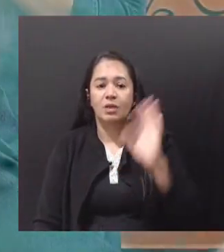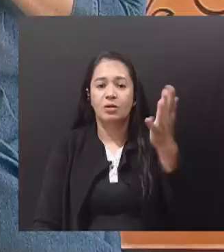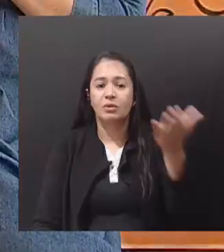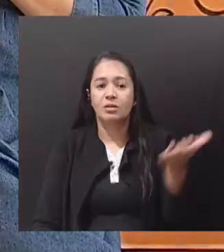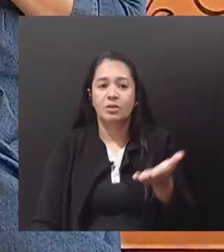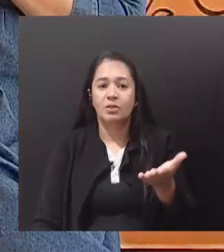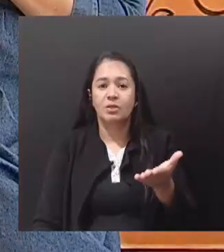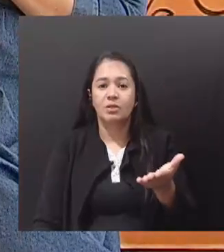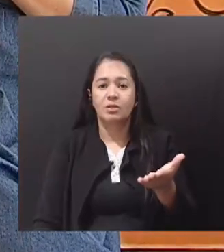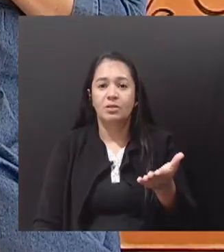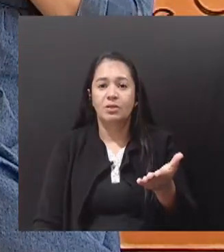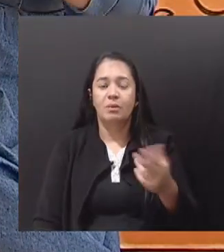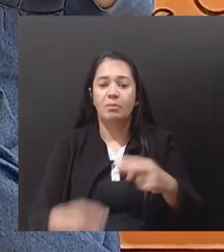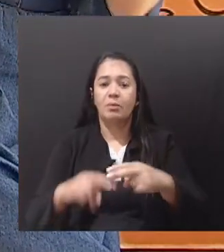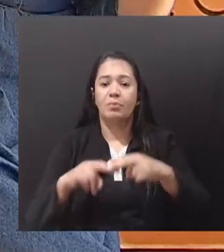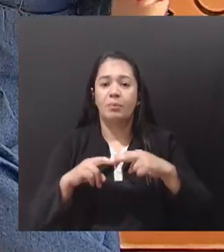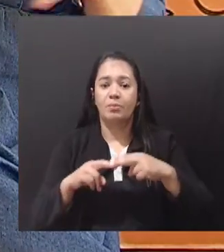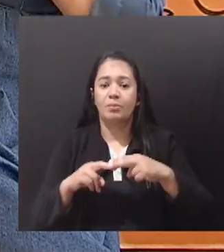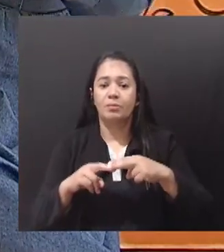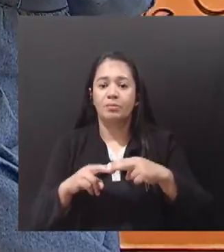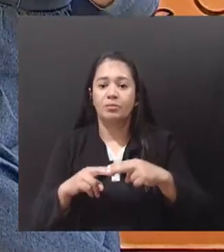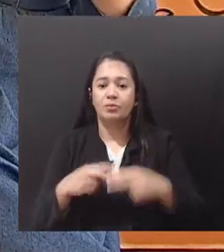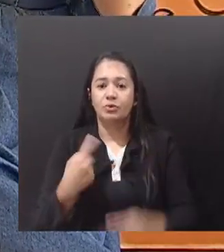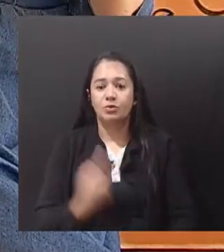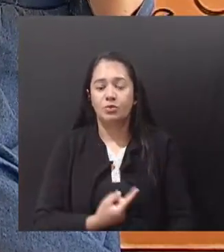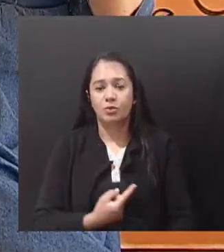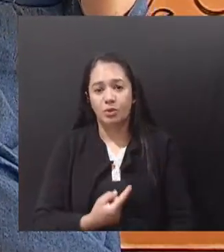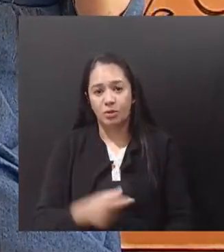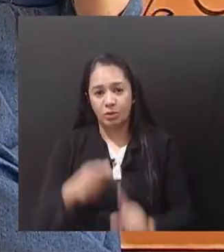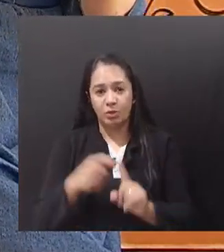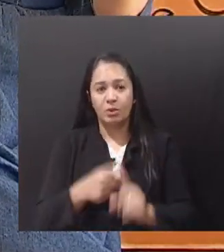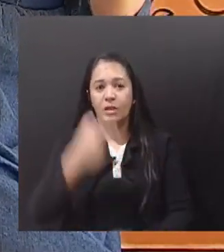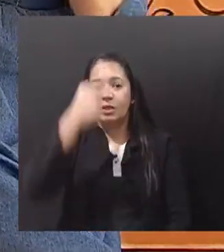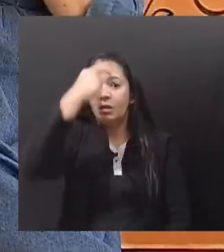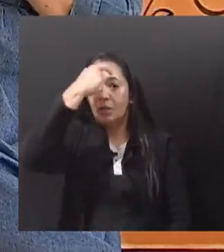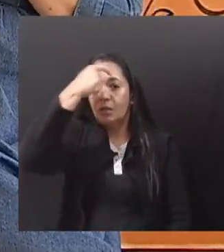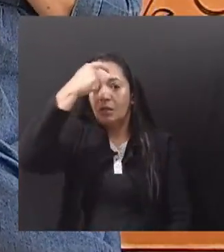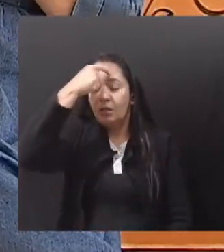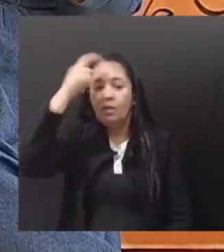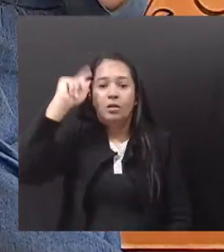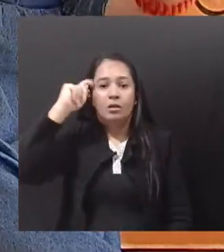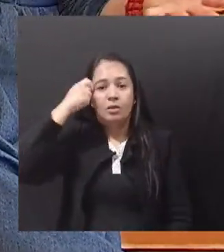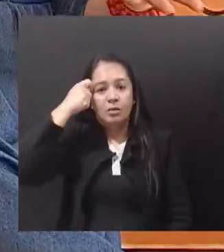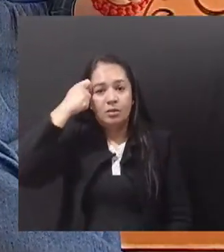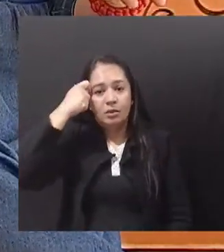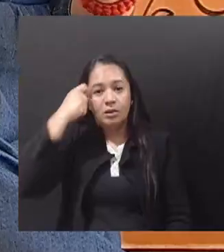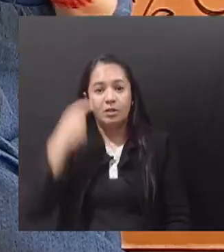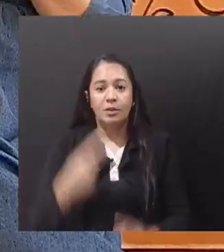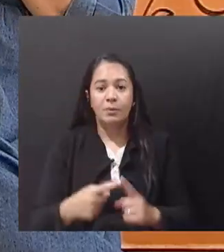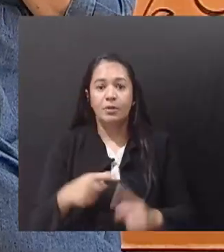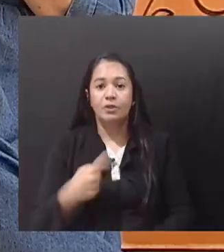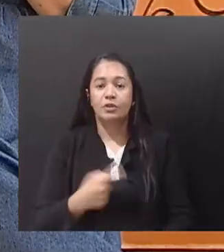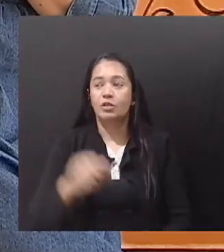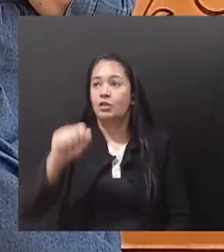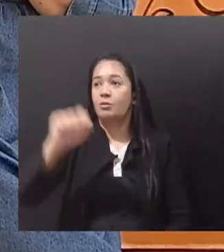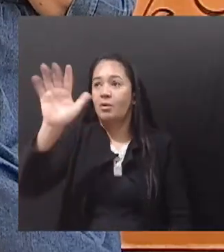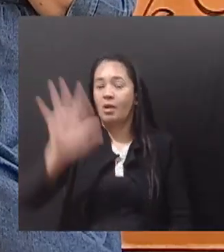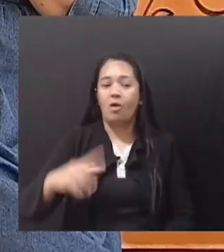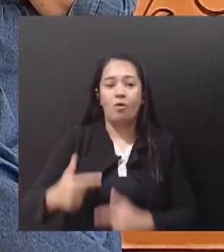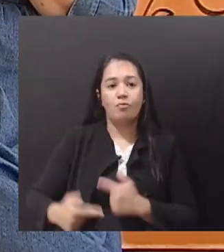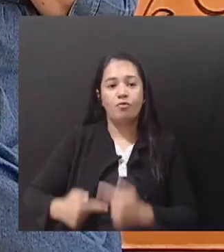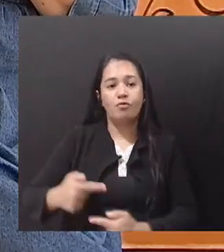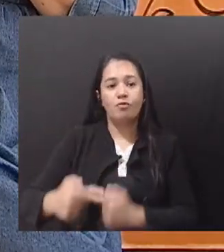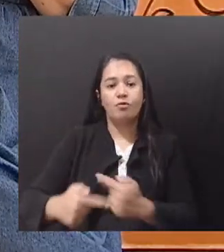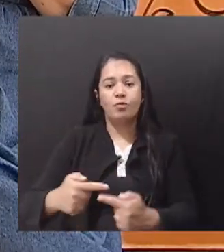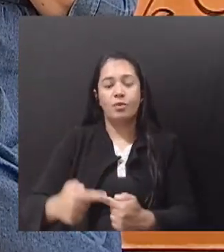né, até por conta de que nós estamos no mês da consciência negra e se fala muito porque nós somos afrodescendentes, que